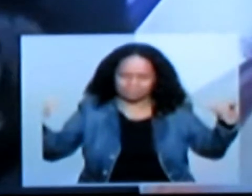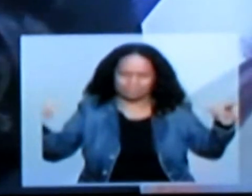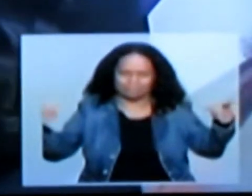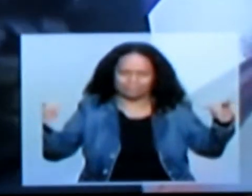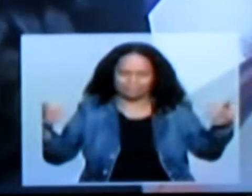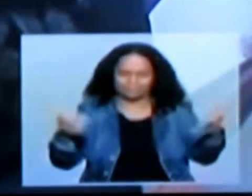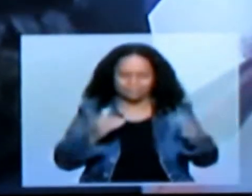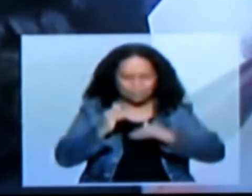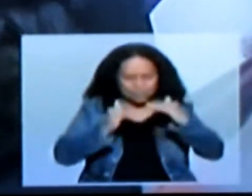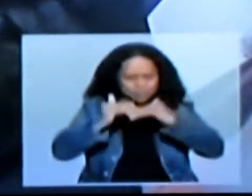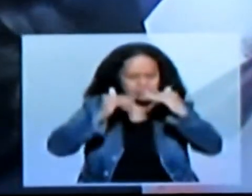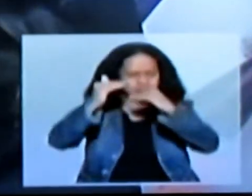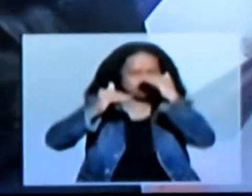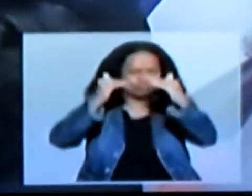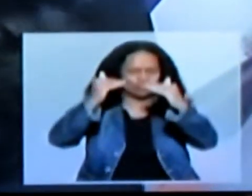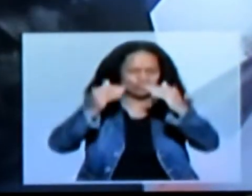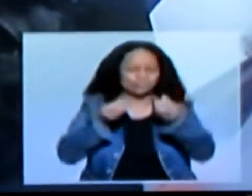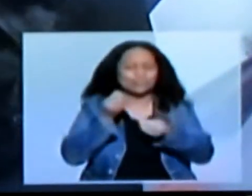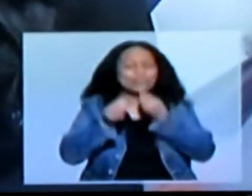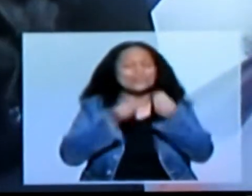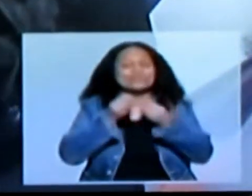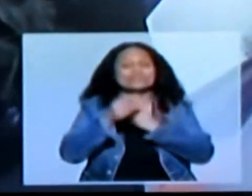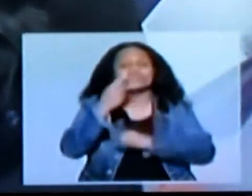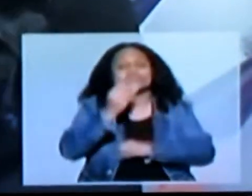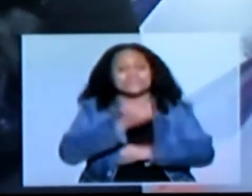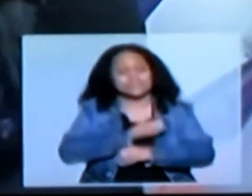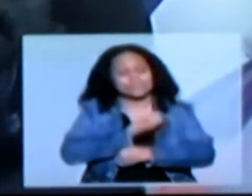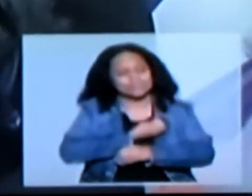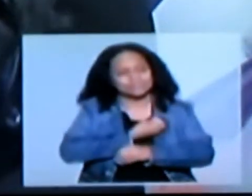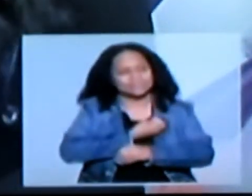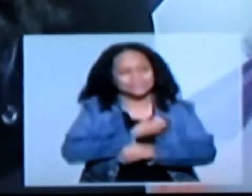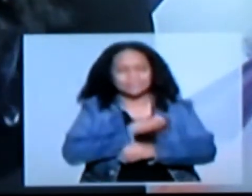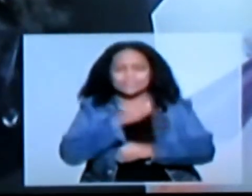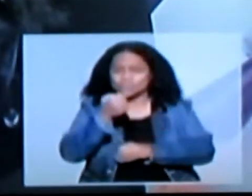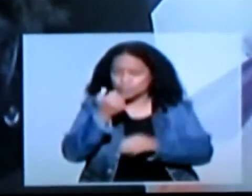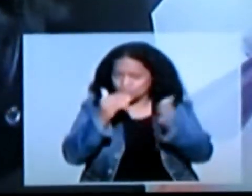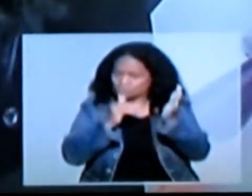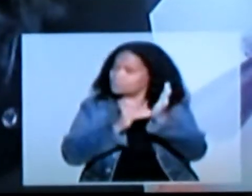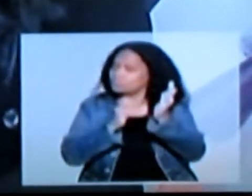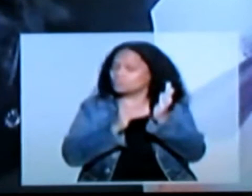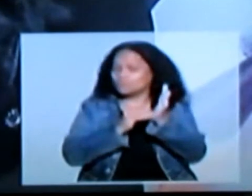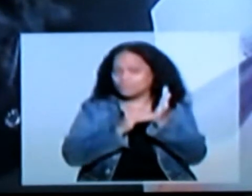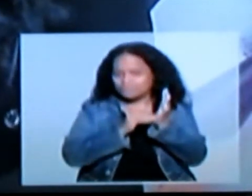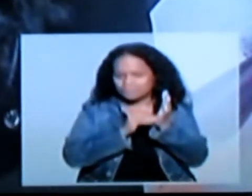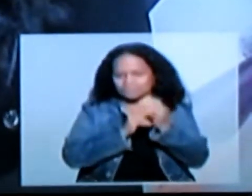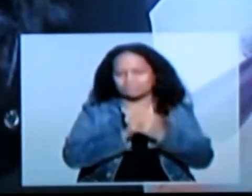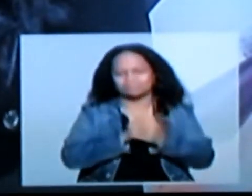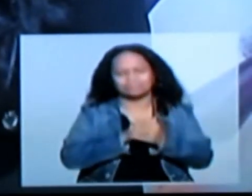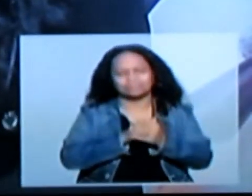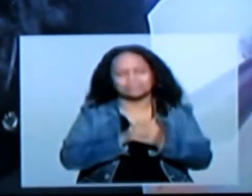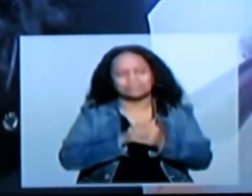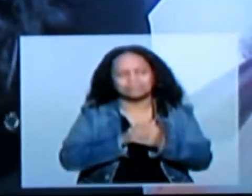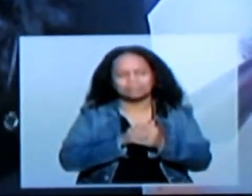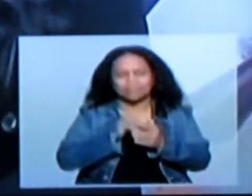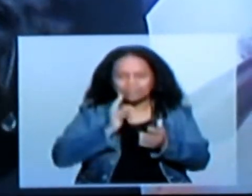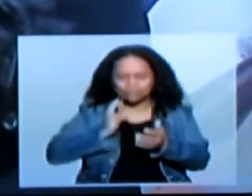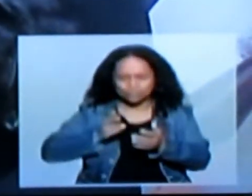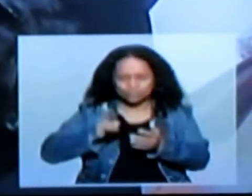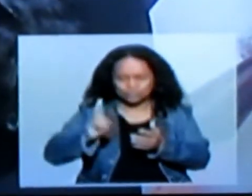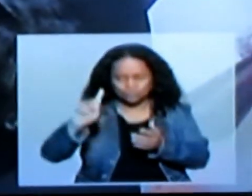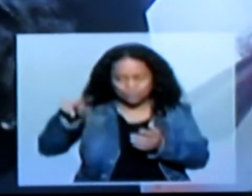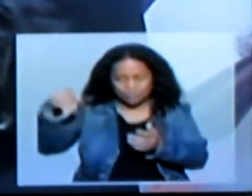esperavam que fosse, assim, prosperar tanto? Como é que foi isso na vida de vocês? A gente vai começar agora, que está no finalzinho desse primeiro bloco,